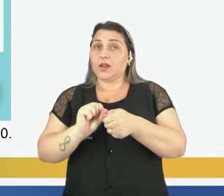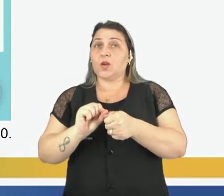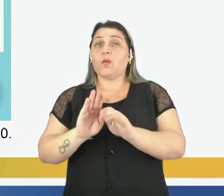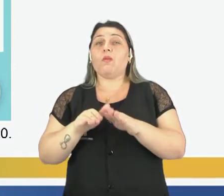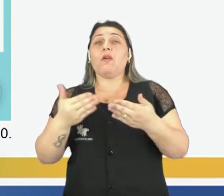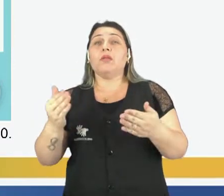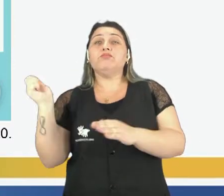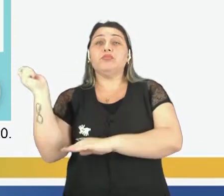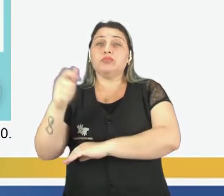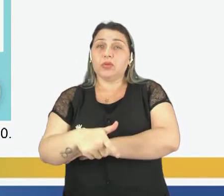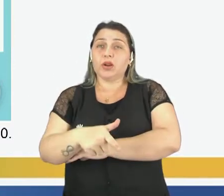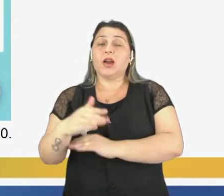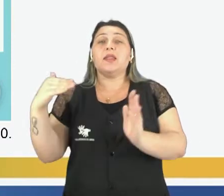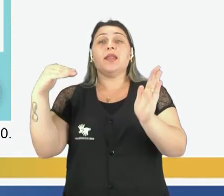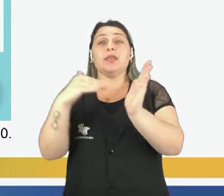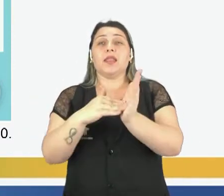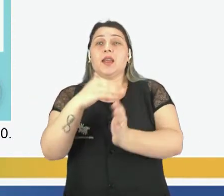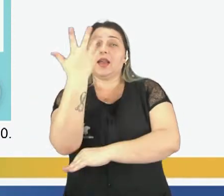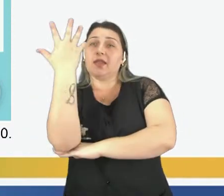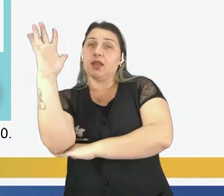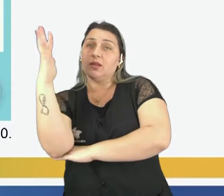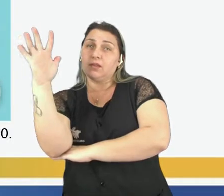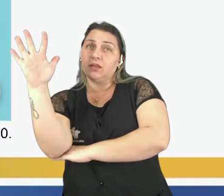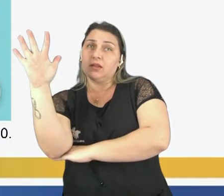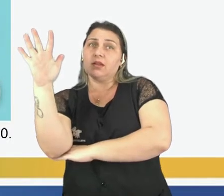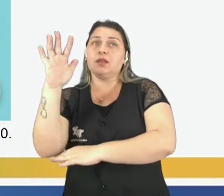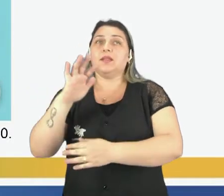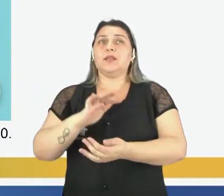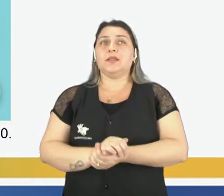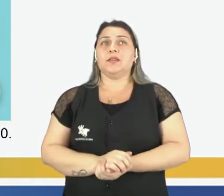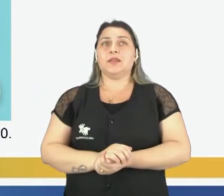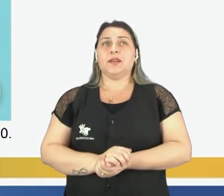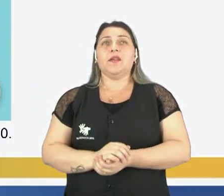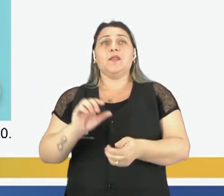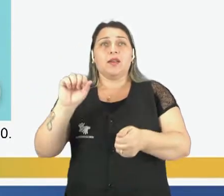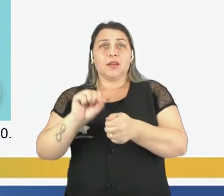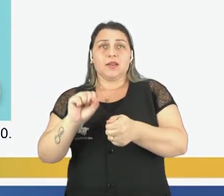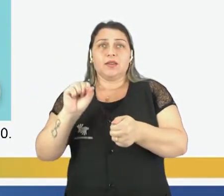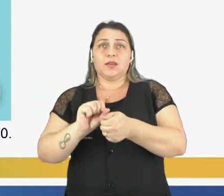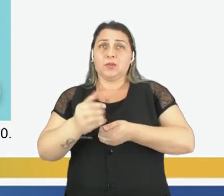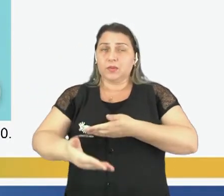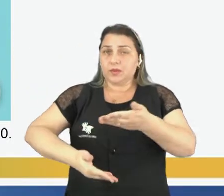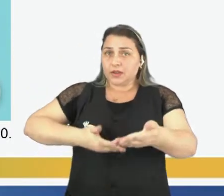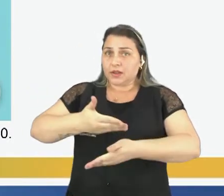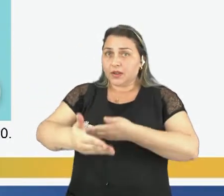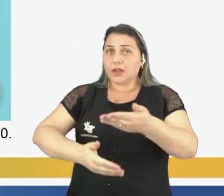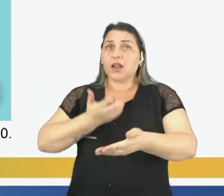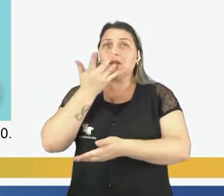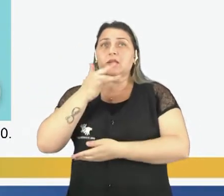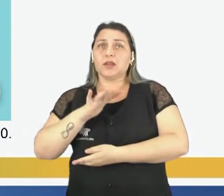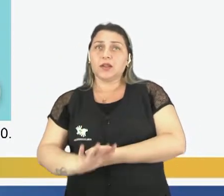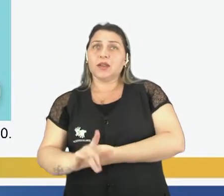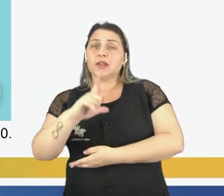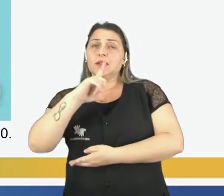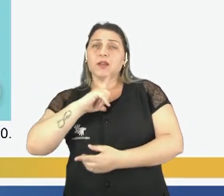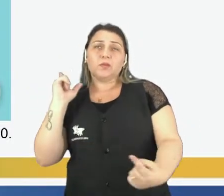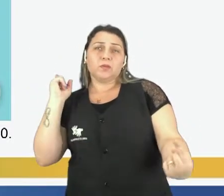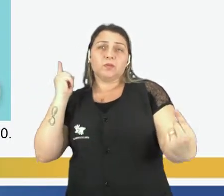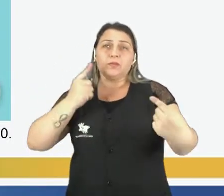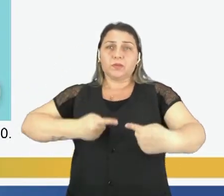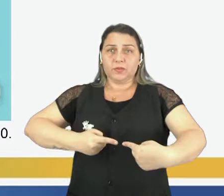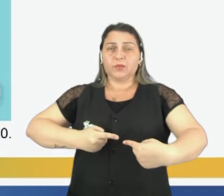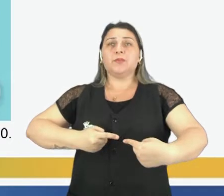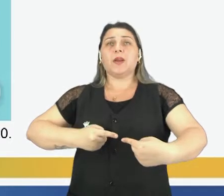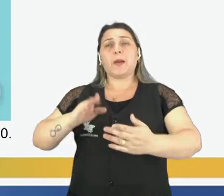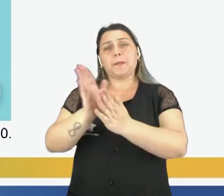quando descartamos até a natureza. Criamos um meio interativo no qual as crianças têm um desafio,